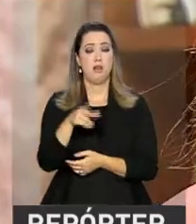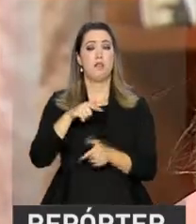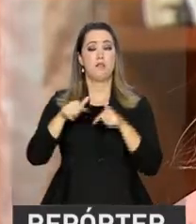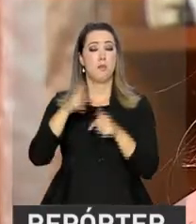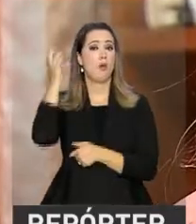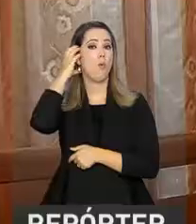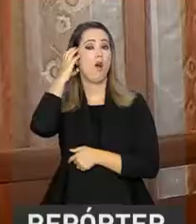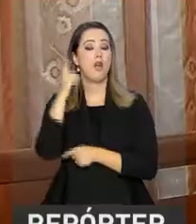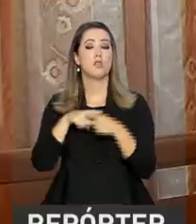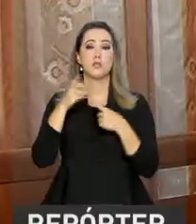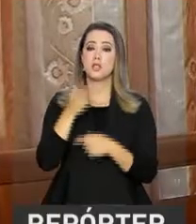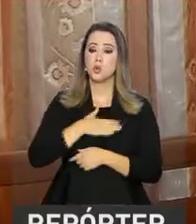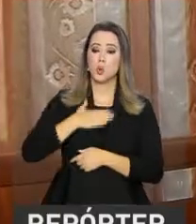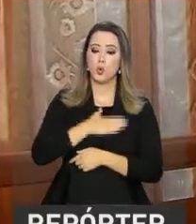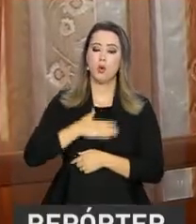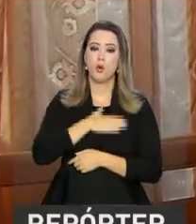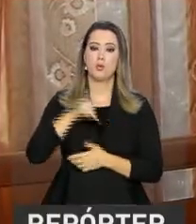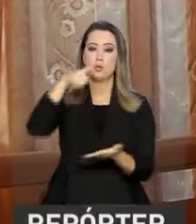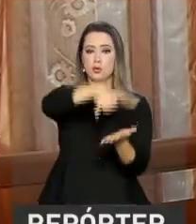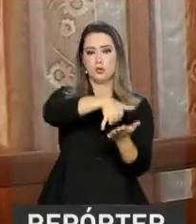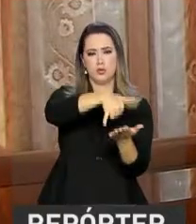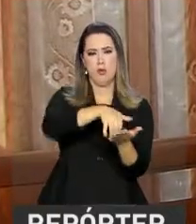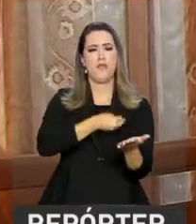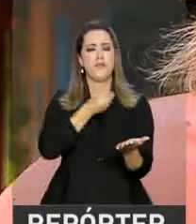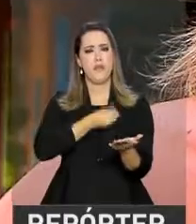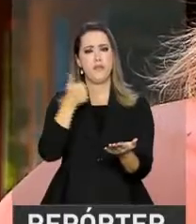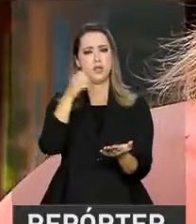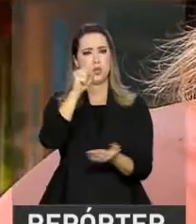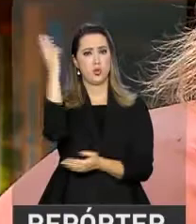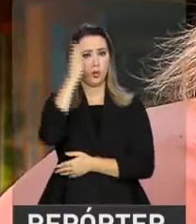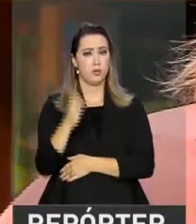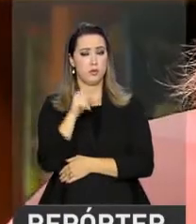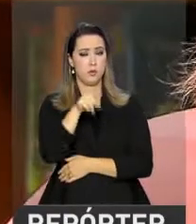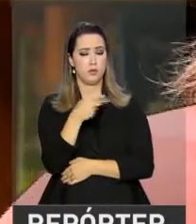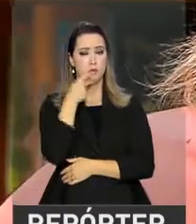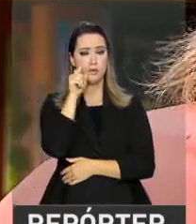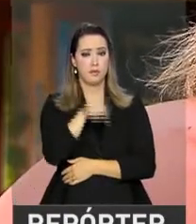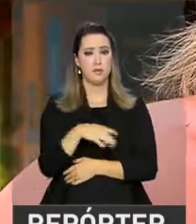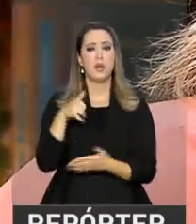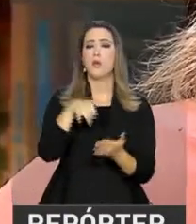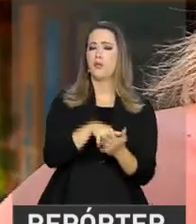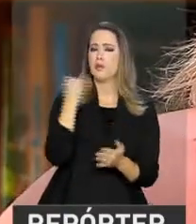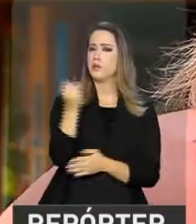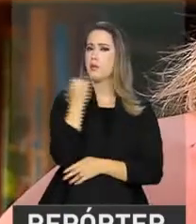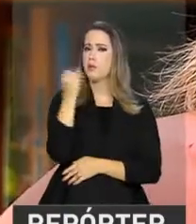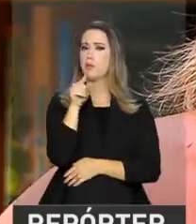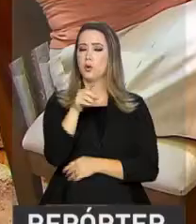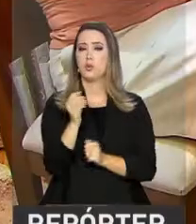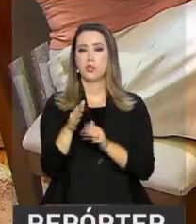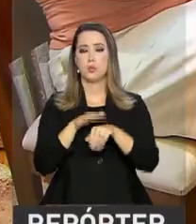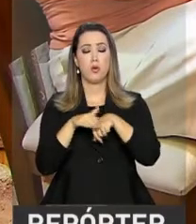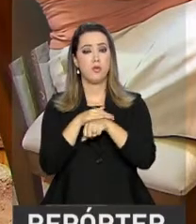abre mão do aparelho é russa e mora há 18 anos no brasil para a balada o fixo é importante para se comunicar com os